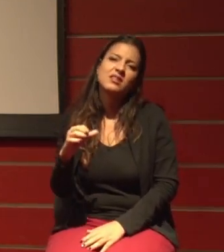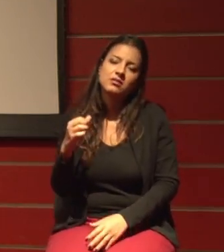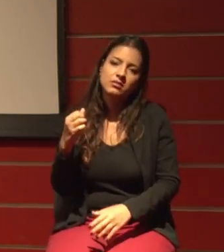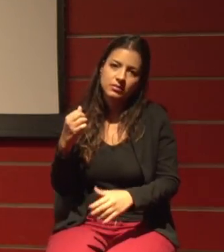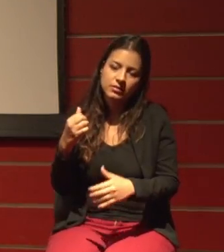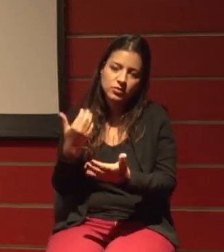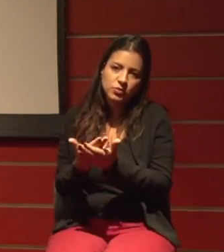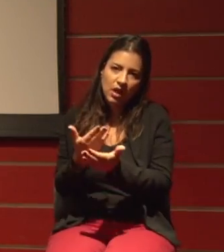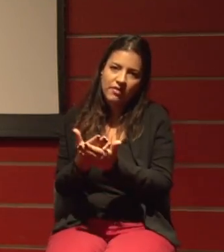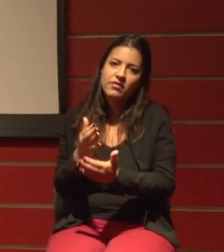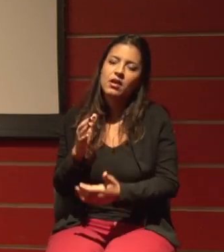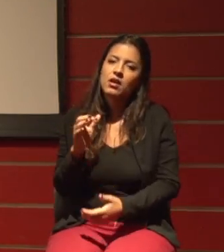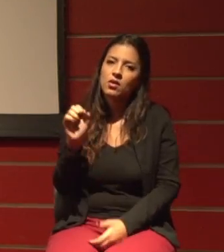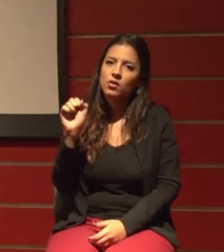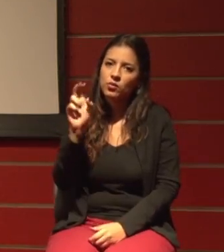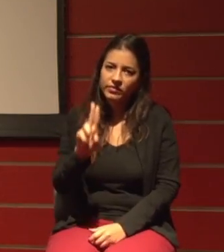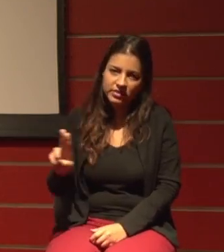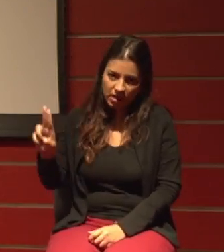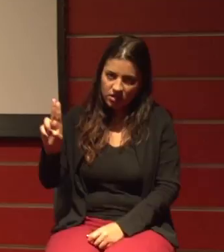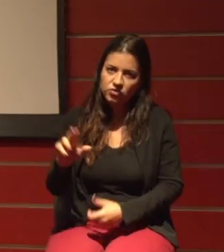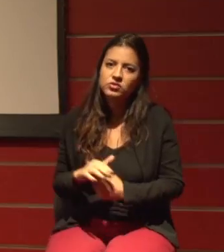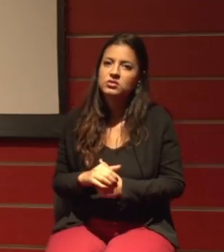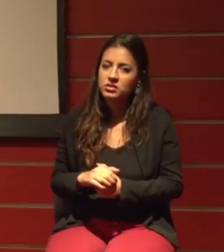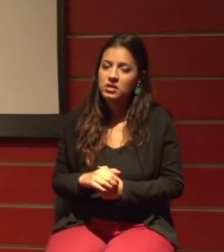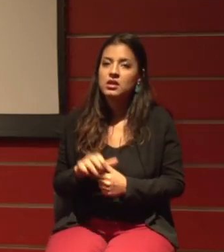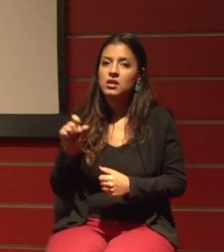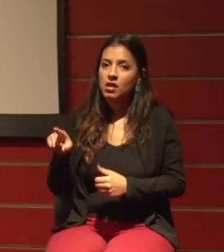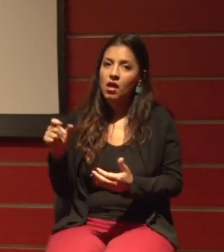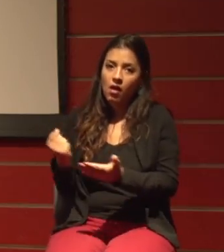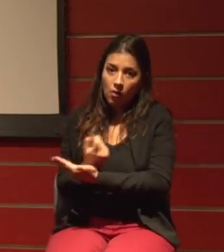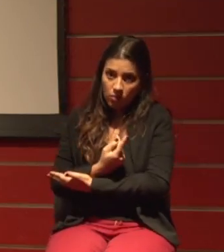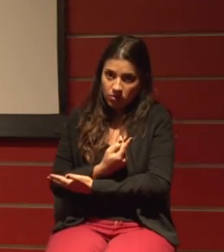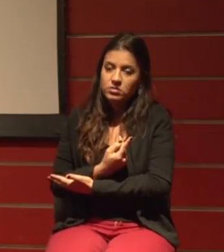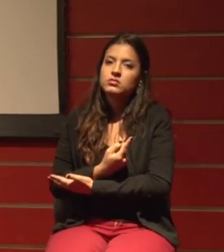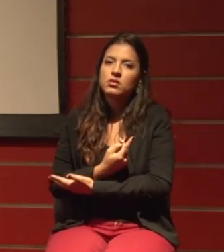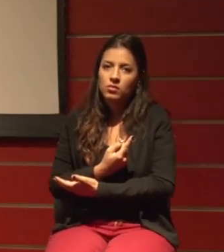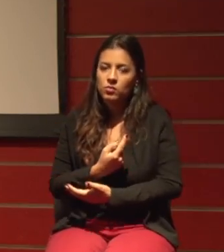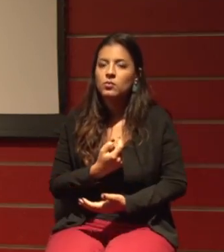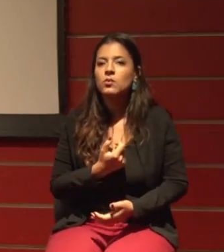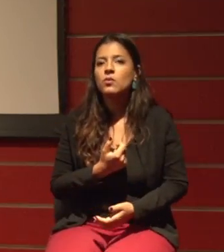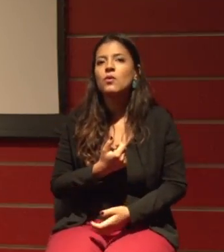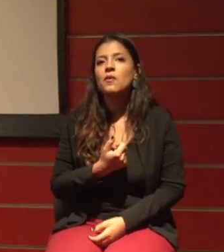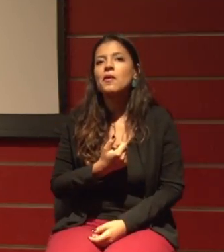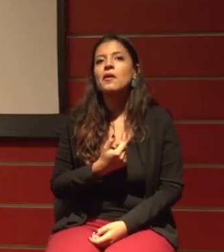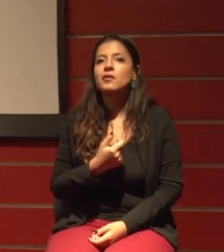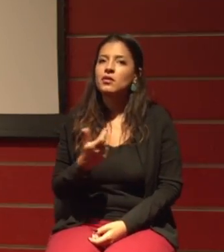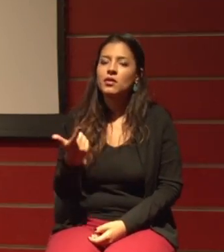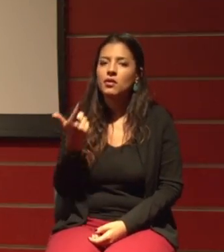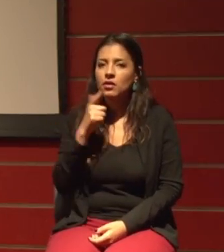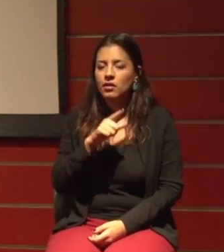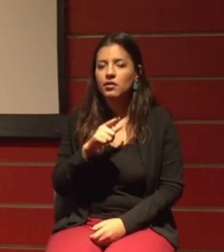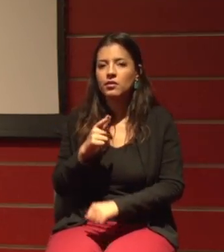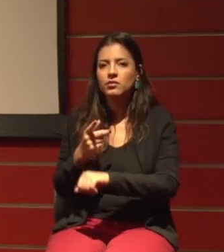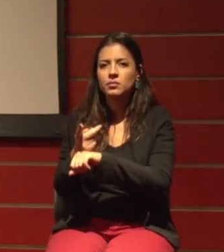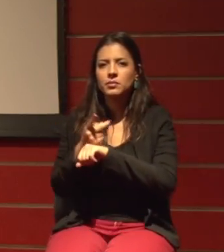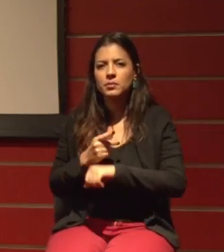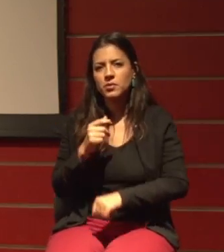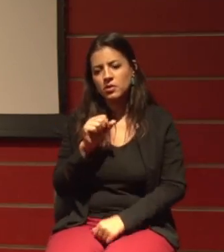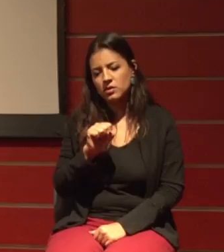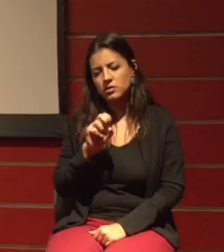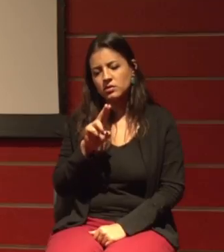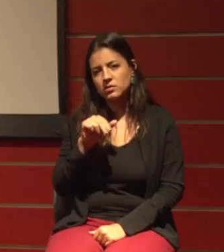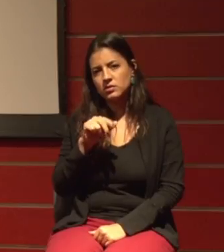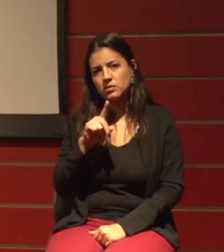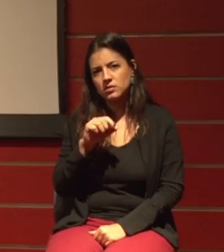eh esse caso assim aí eh depois que ele principalmente depois que eles ganharam sundance o o essa